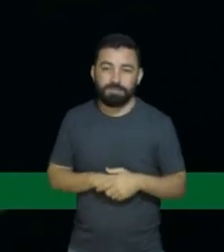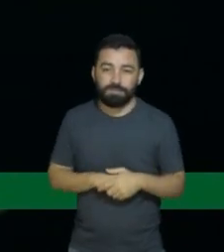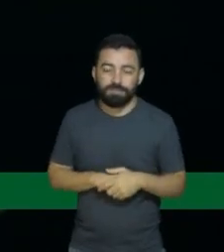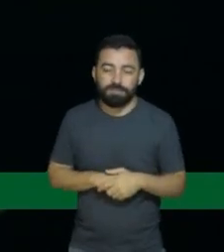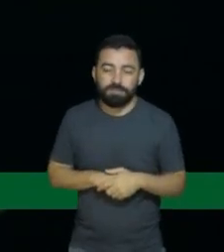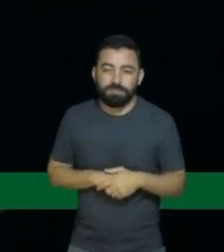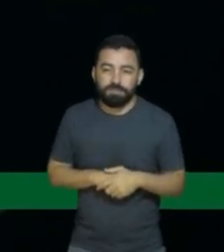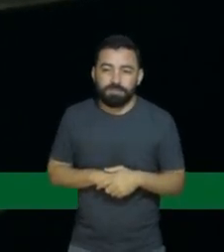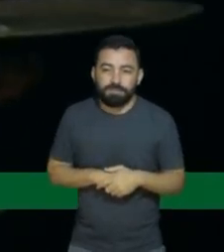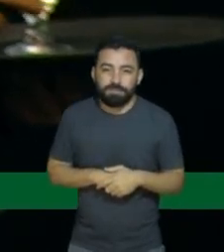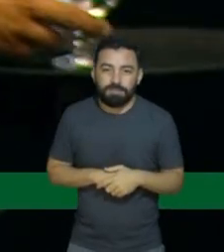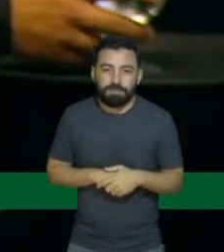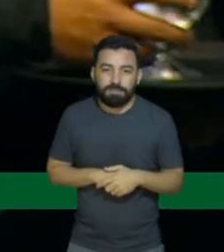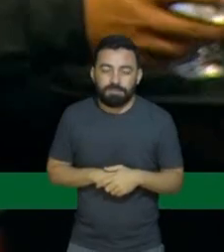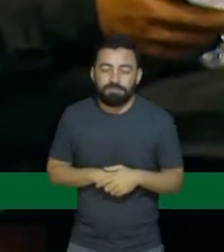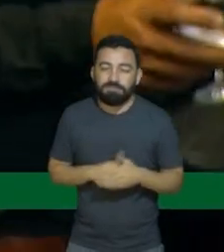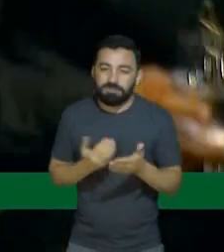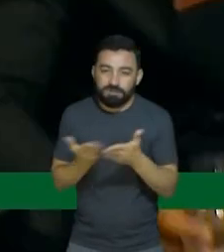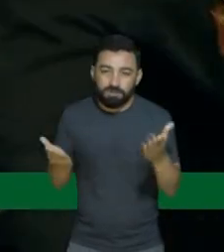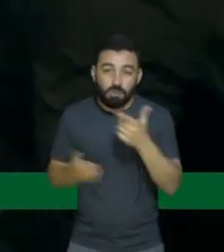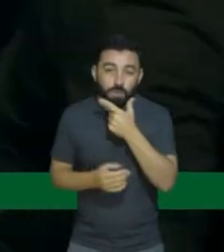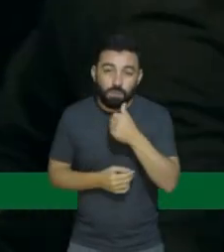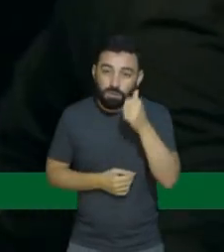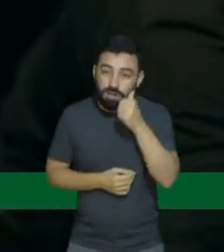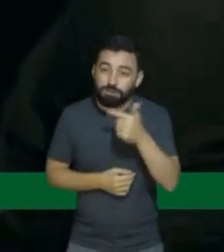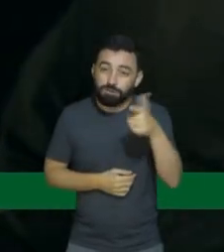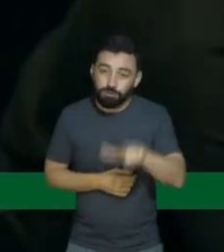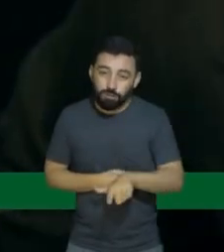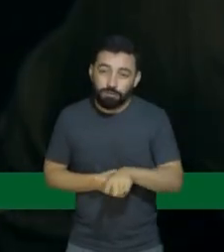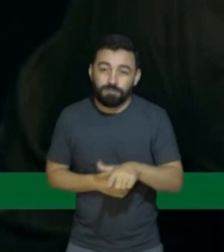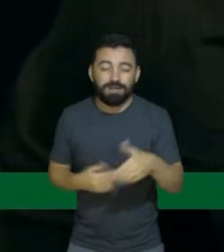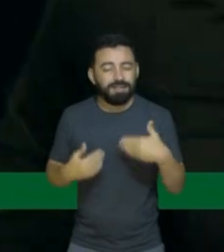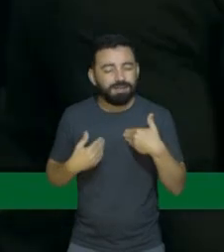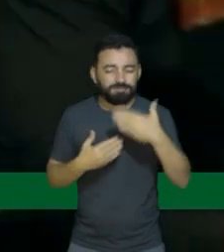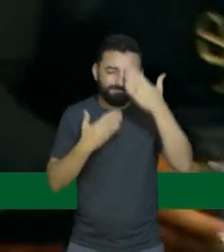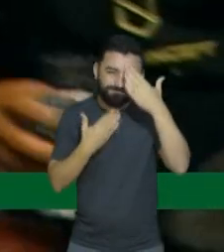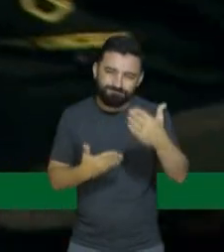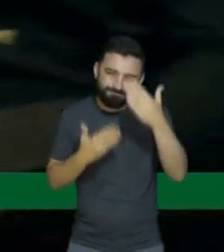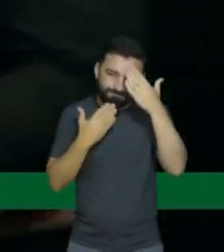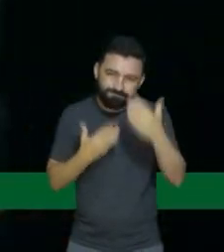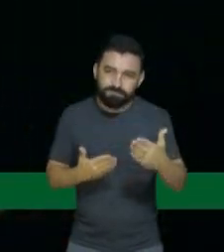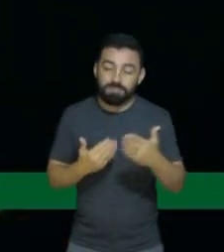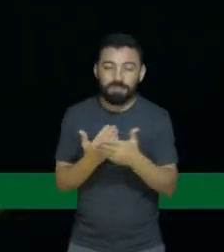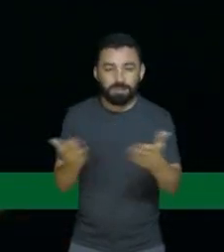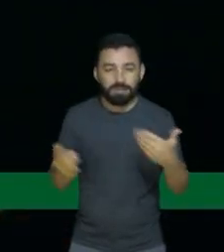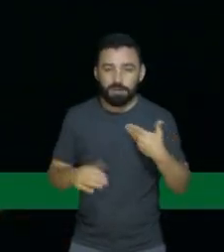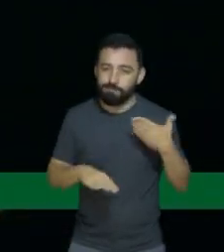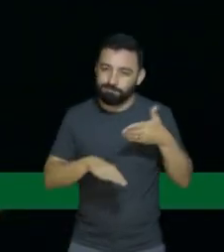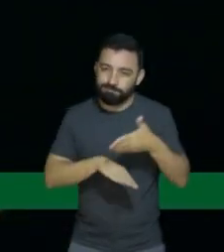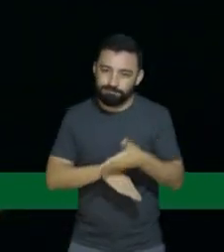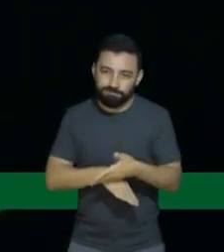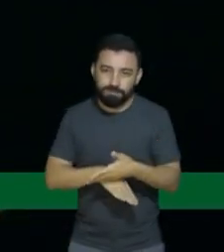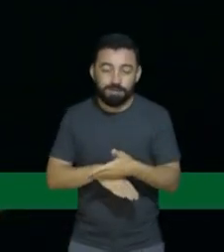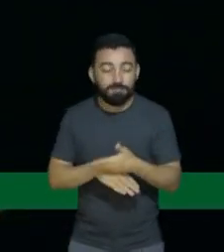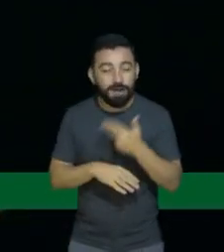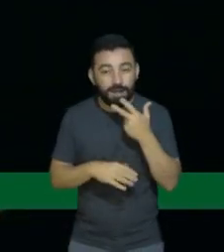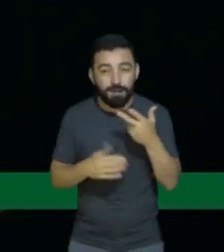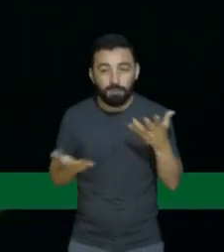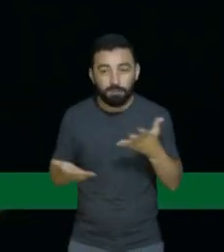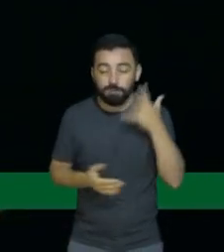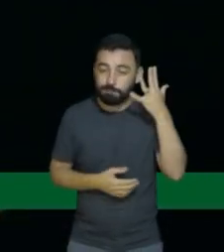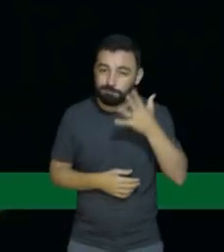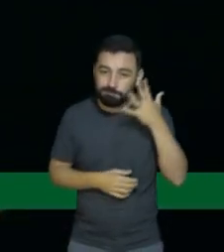países senhoras e senhores mais uma vez Expresso minha gratidão pela oportunid dees fje